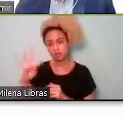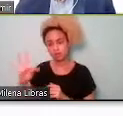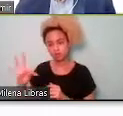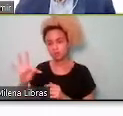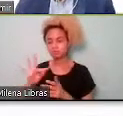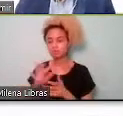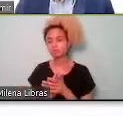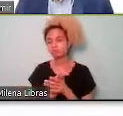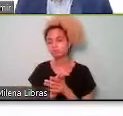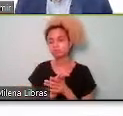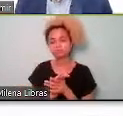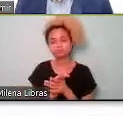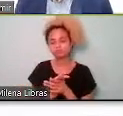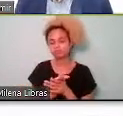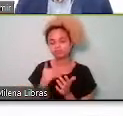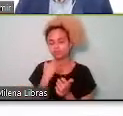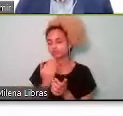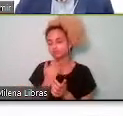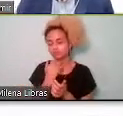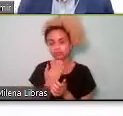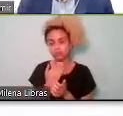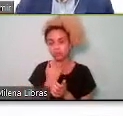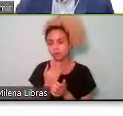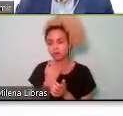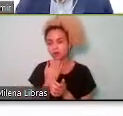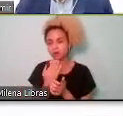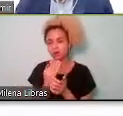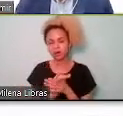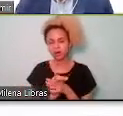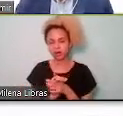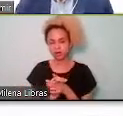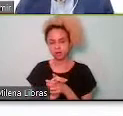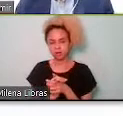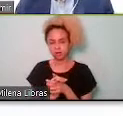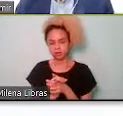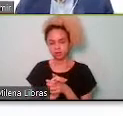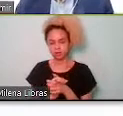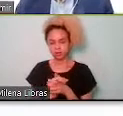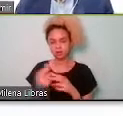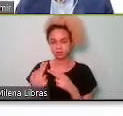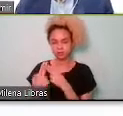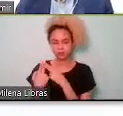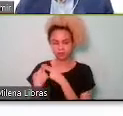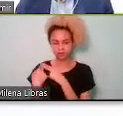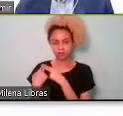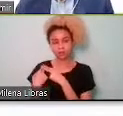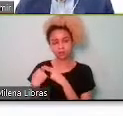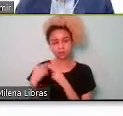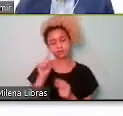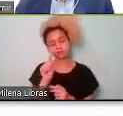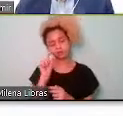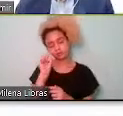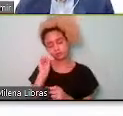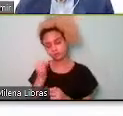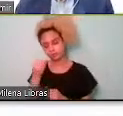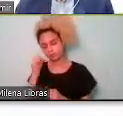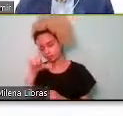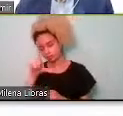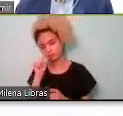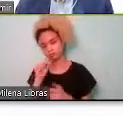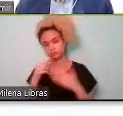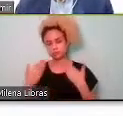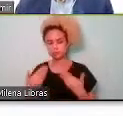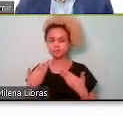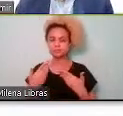é nulo e chama para si toda a responsabilidade administrativa, civil, criminal. Então passa a